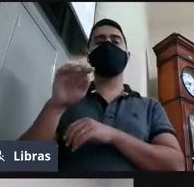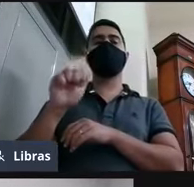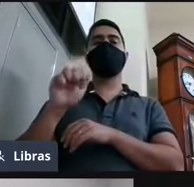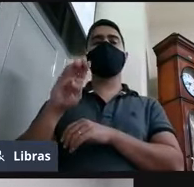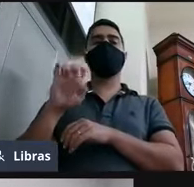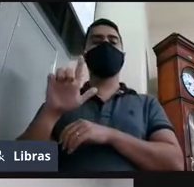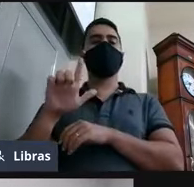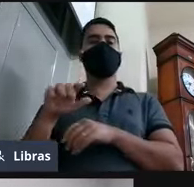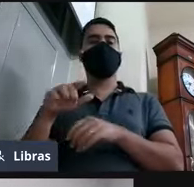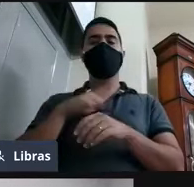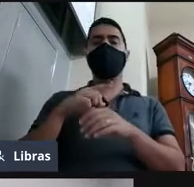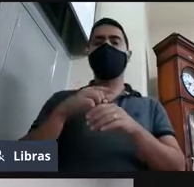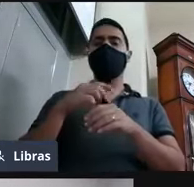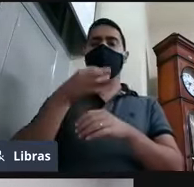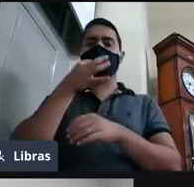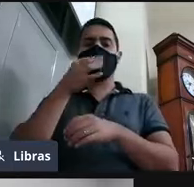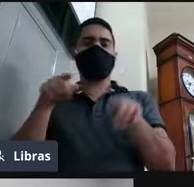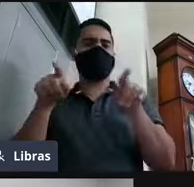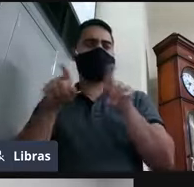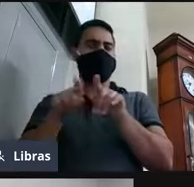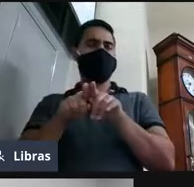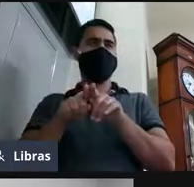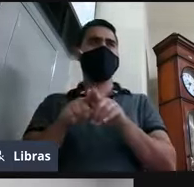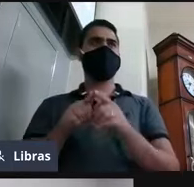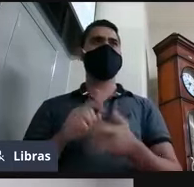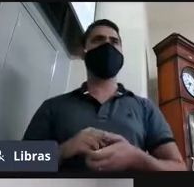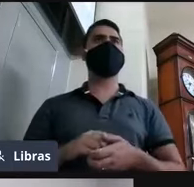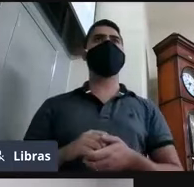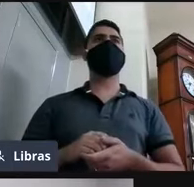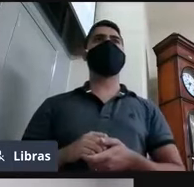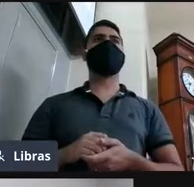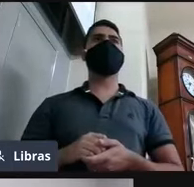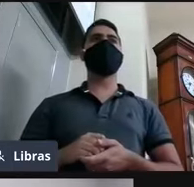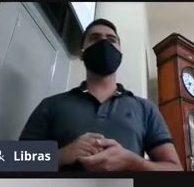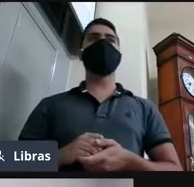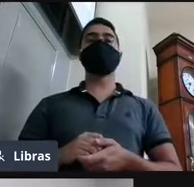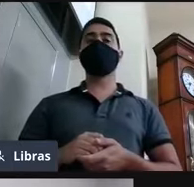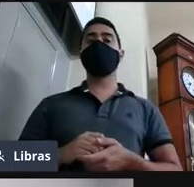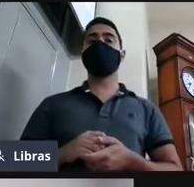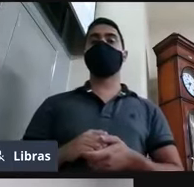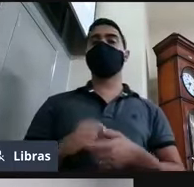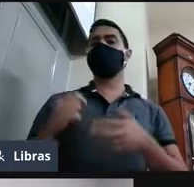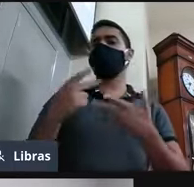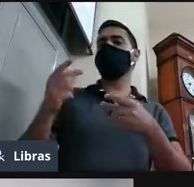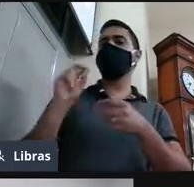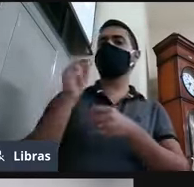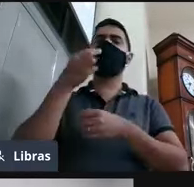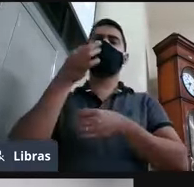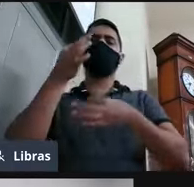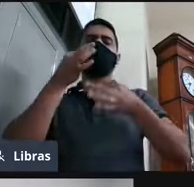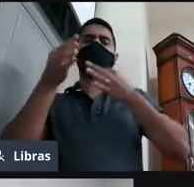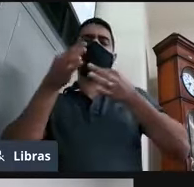próprio parecer técnico afirma nos itens da conclusão do voto. As determinações exaradas do parecer técnico são